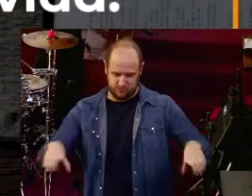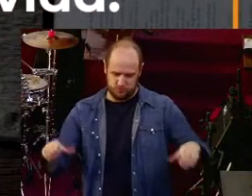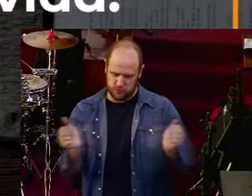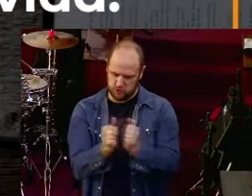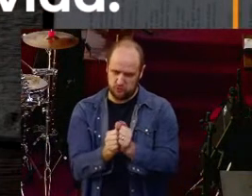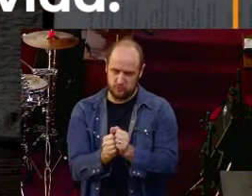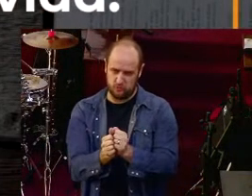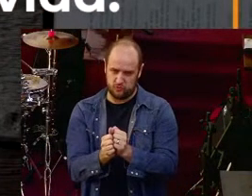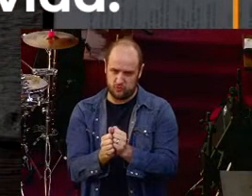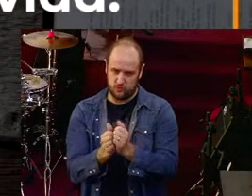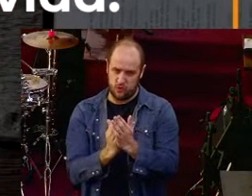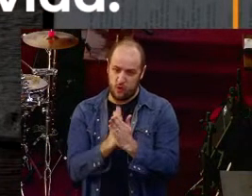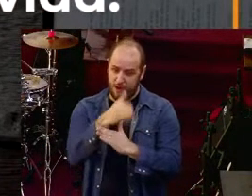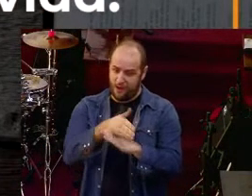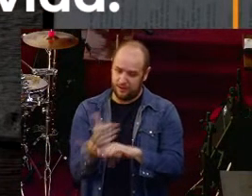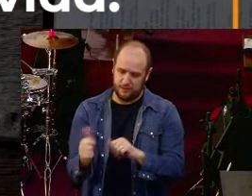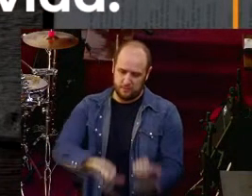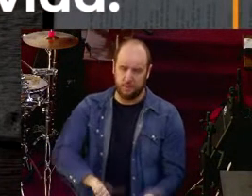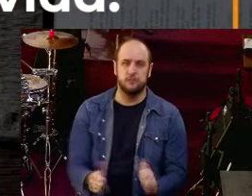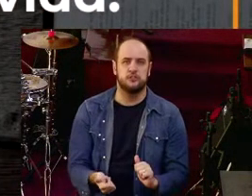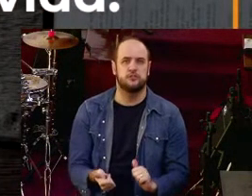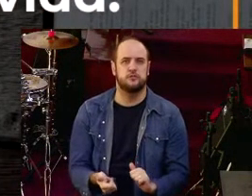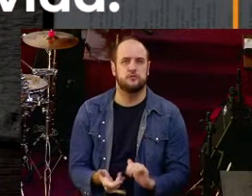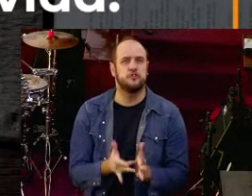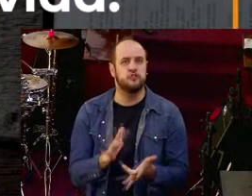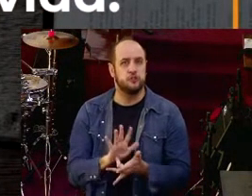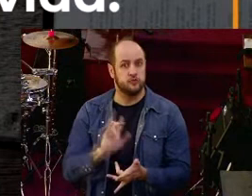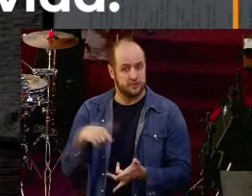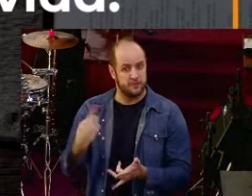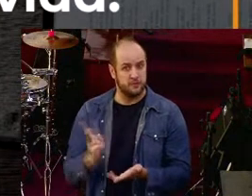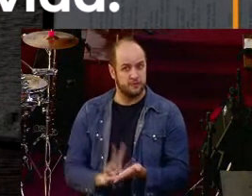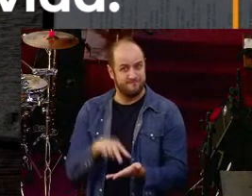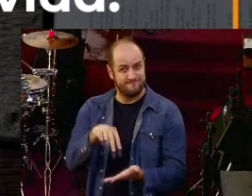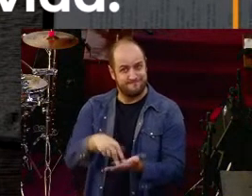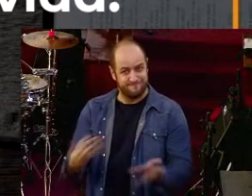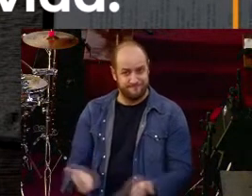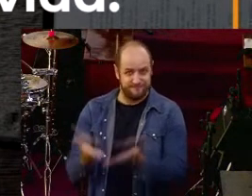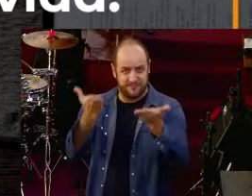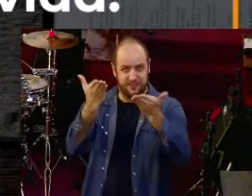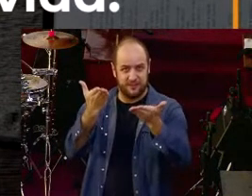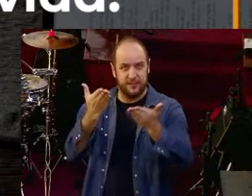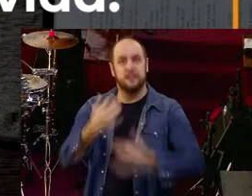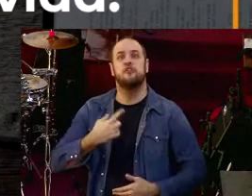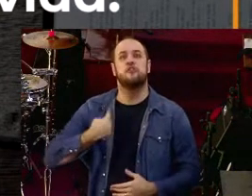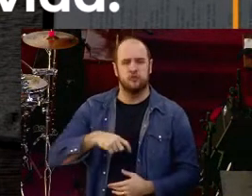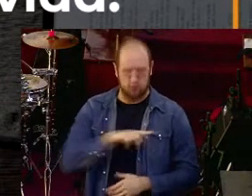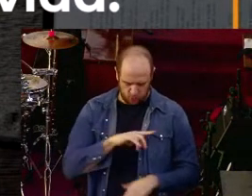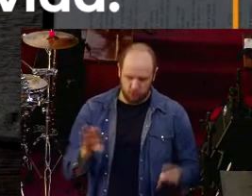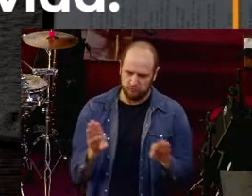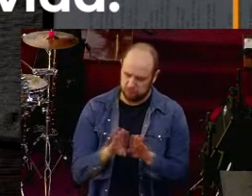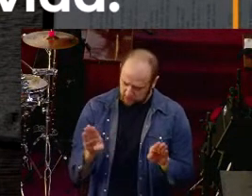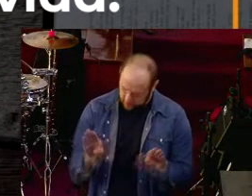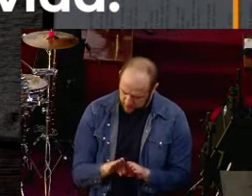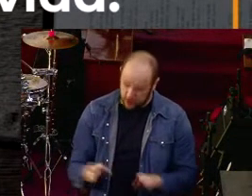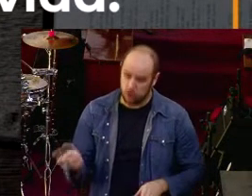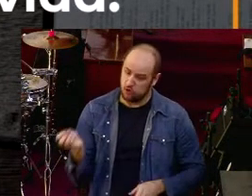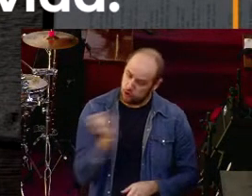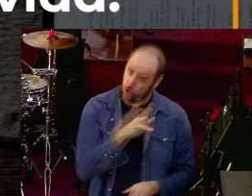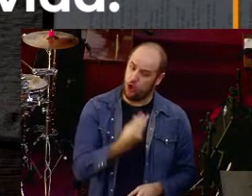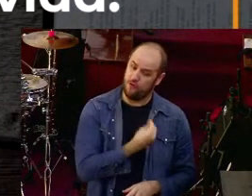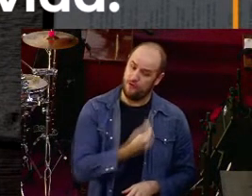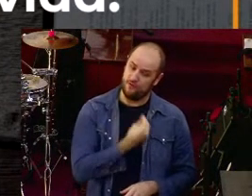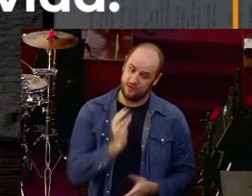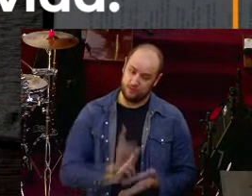foi ressuscitado dentre os mortos pela glória do Pai, assim também andemos nós em novidade